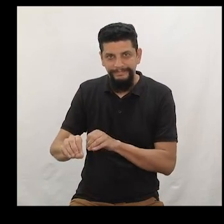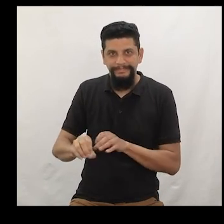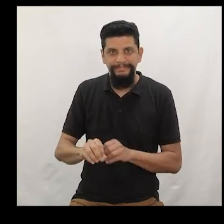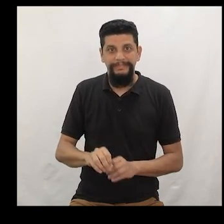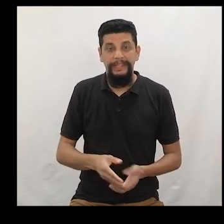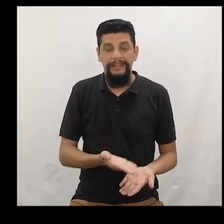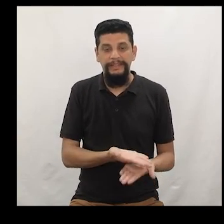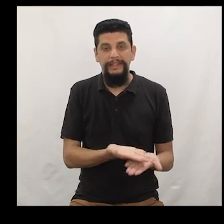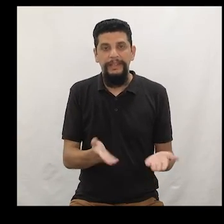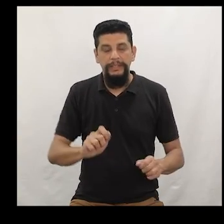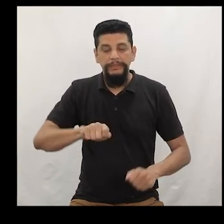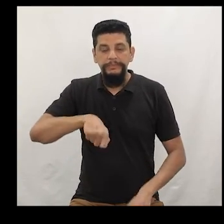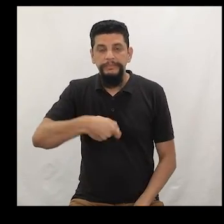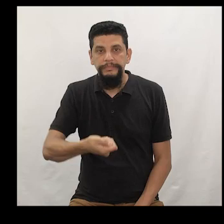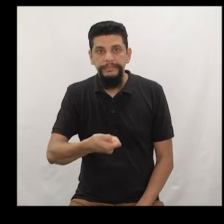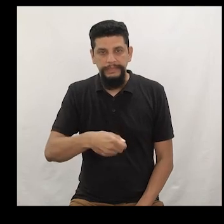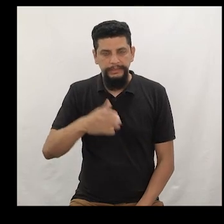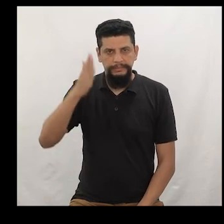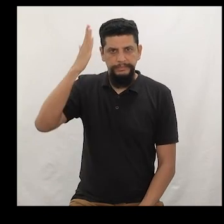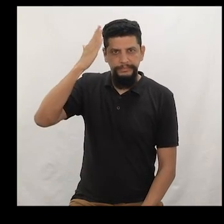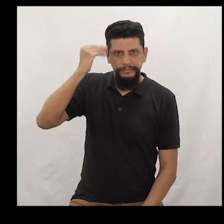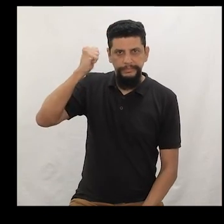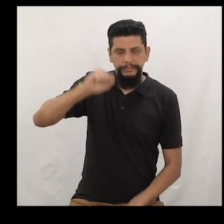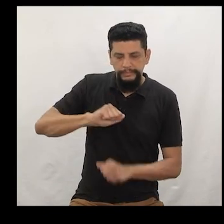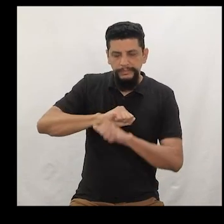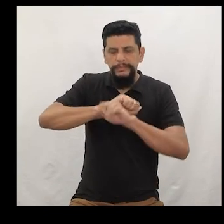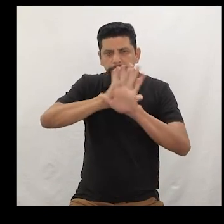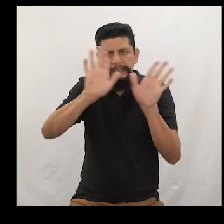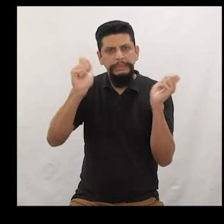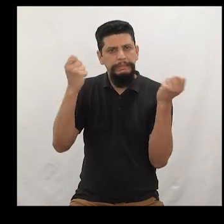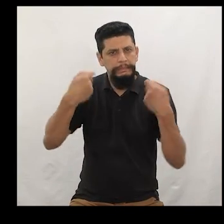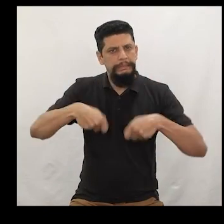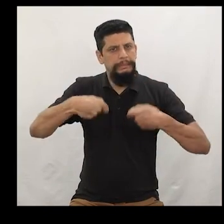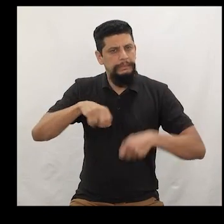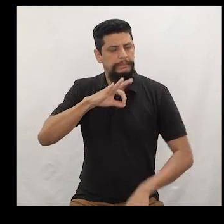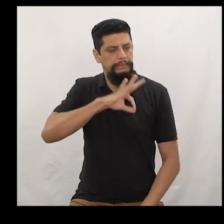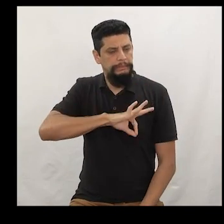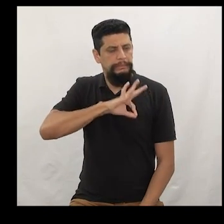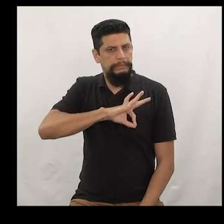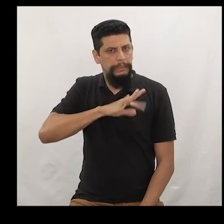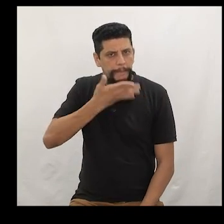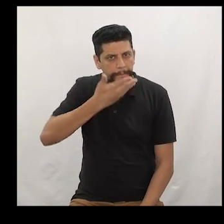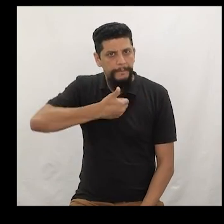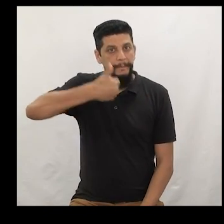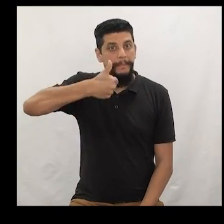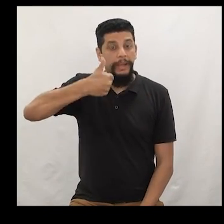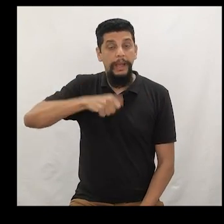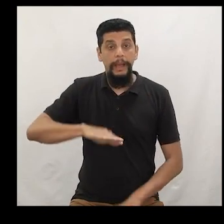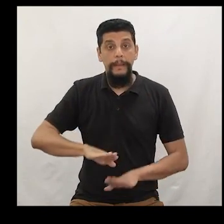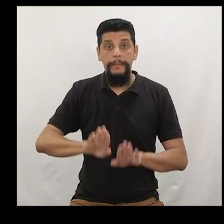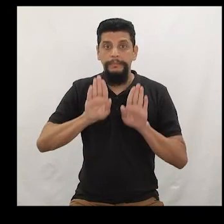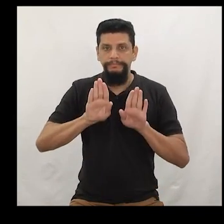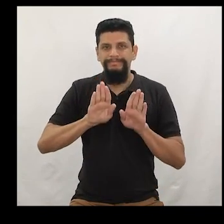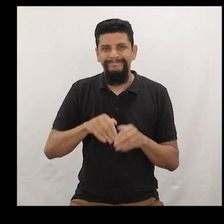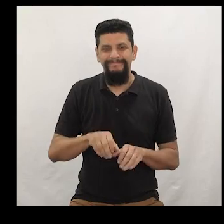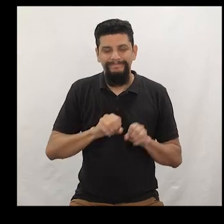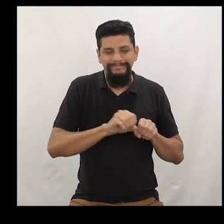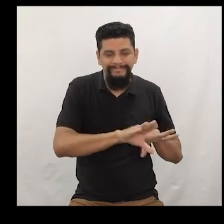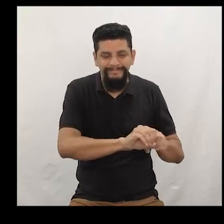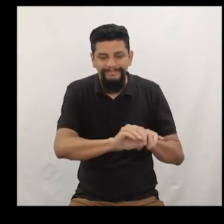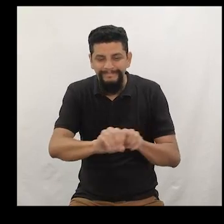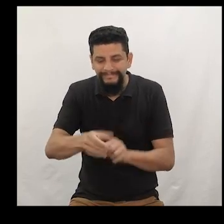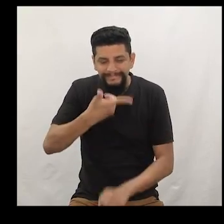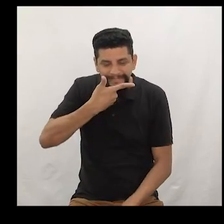de ensinar. É sobre saber que, claro, devia ganhar muito mais. Mesmo